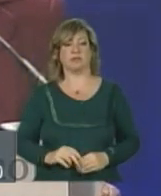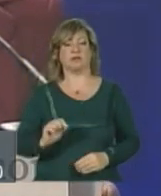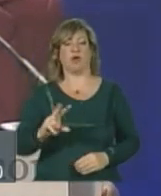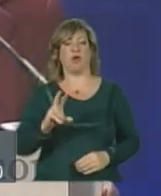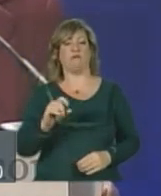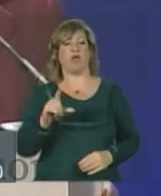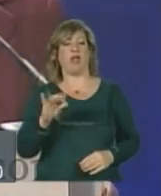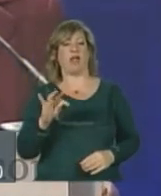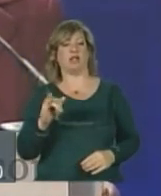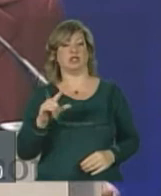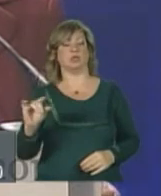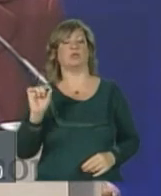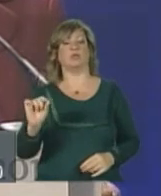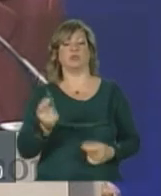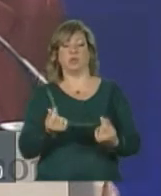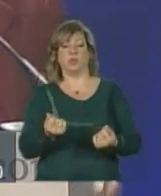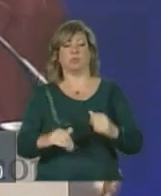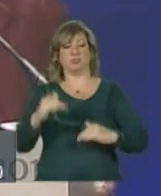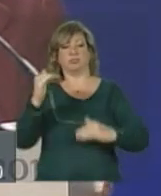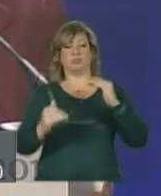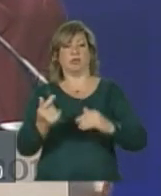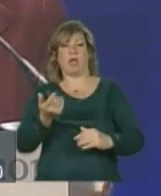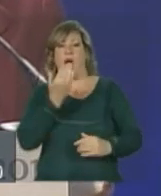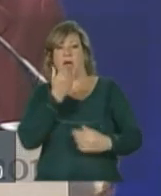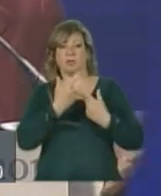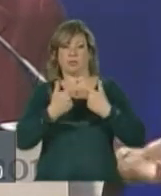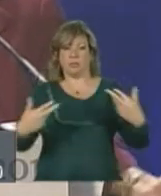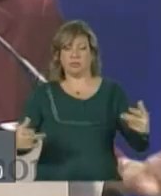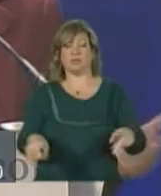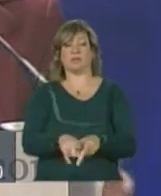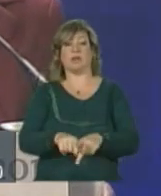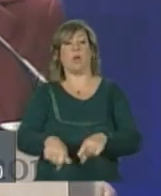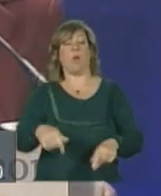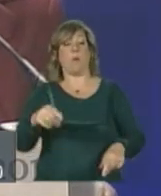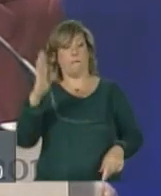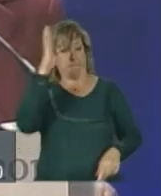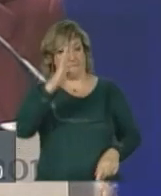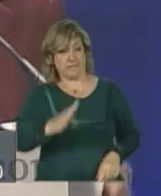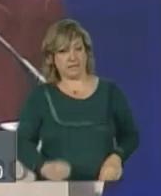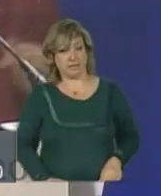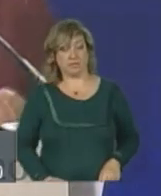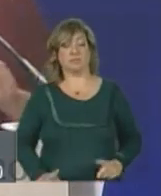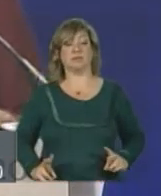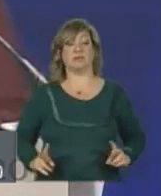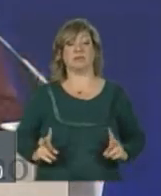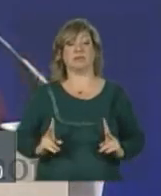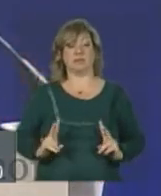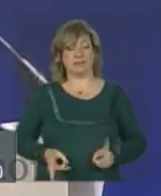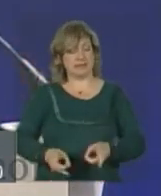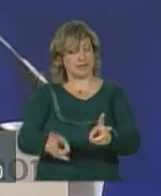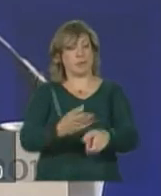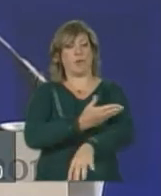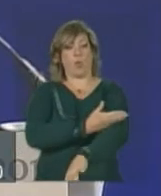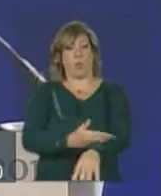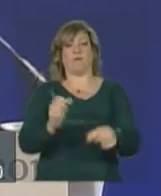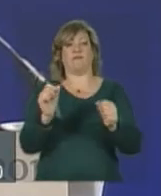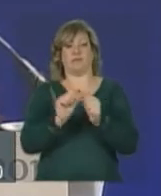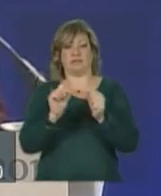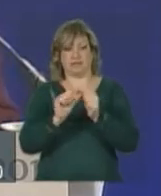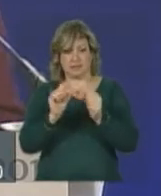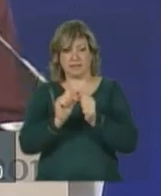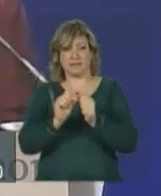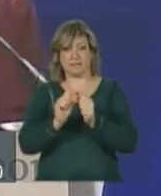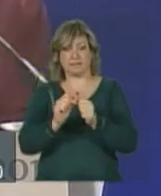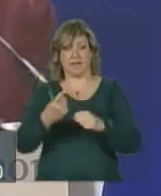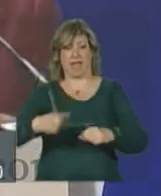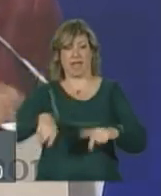volatilidade dos preços dos alimentos, e o Brasil sempre, como sempre faz em todas